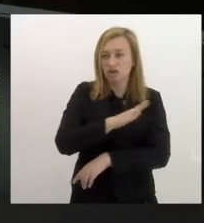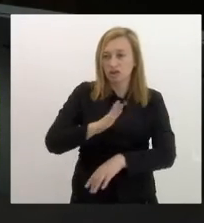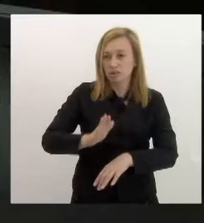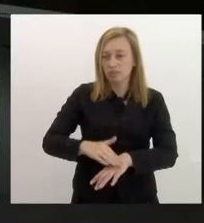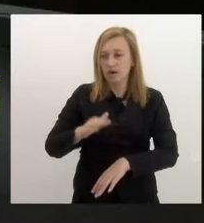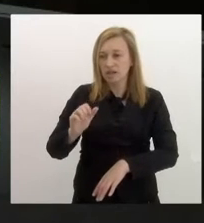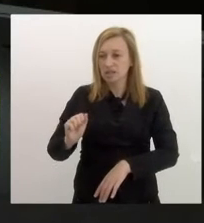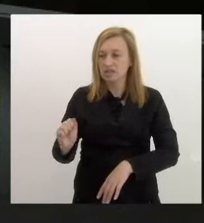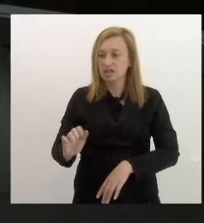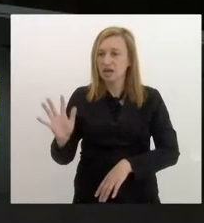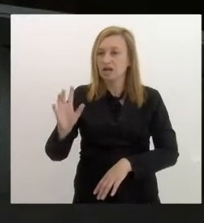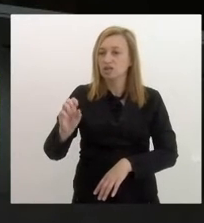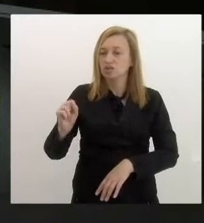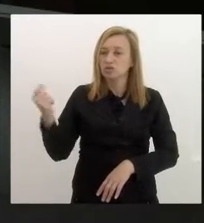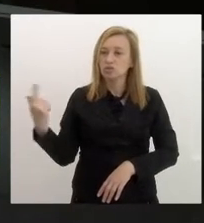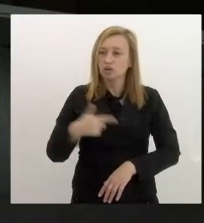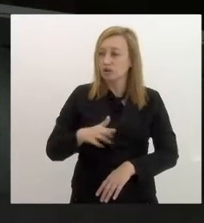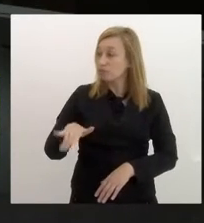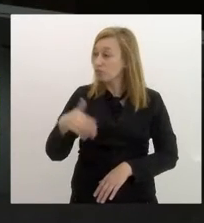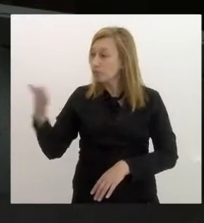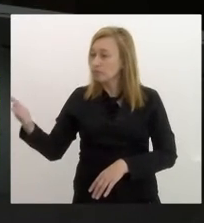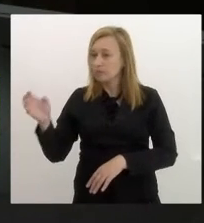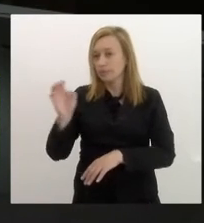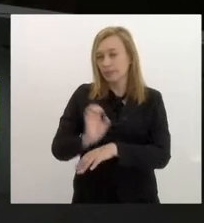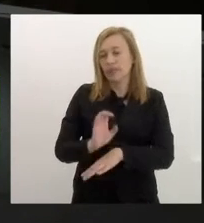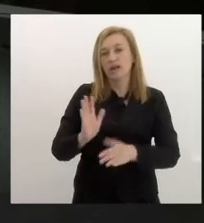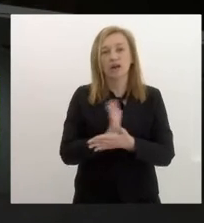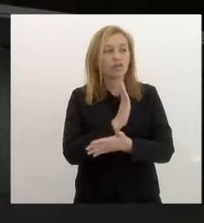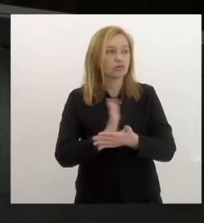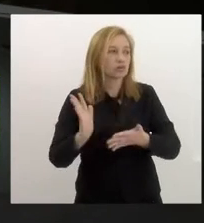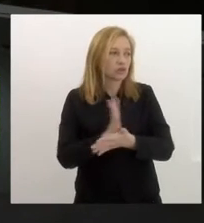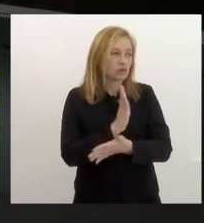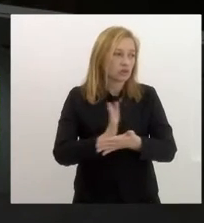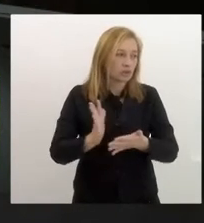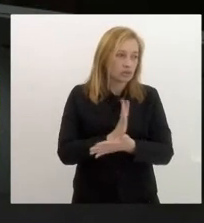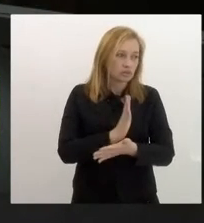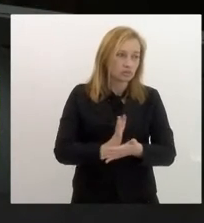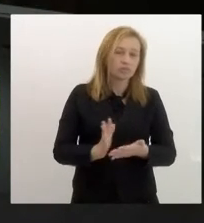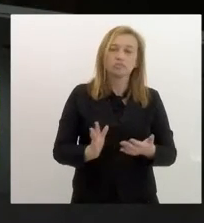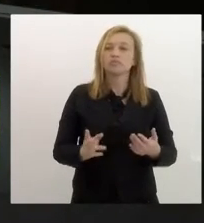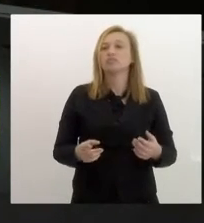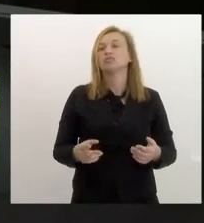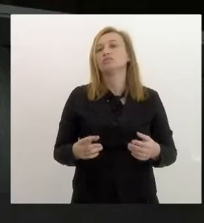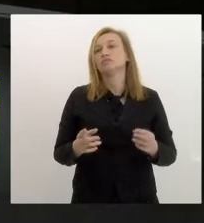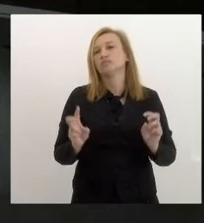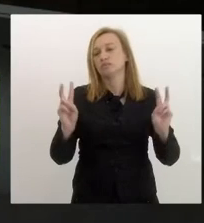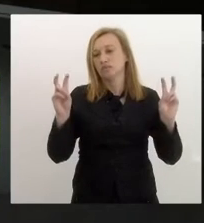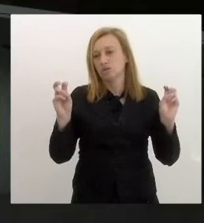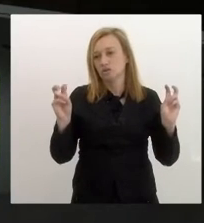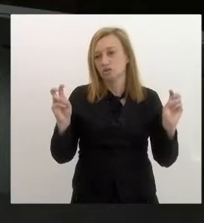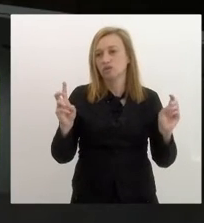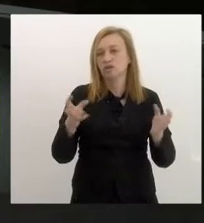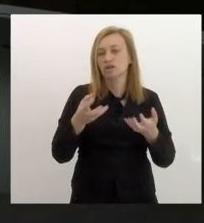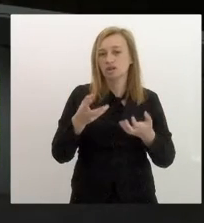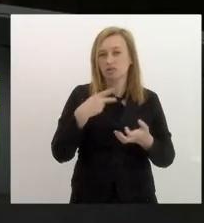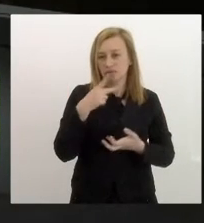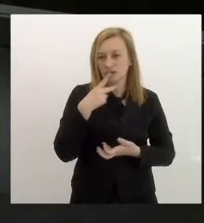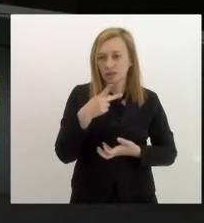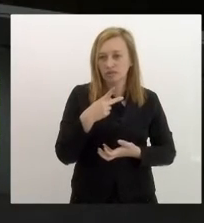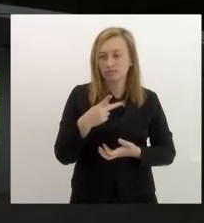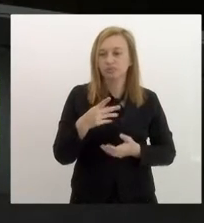fora do Estado então são alguns eram esses dois pontos pelo que nós vemos aqui do